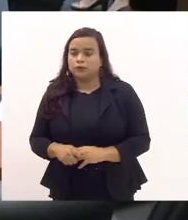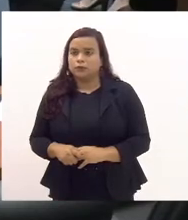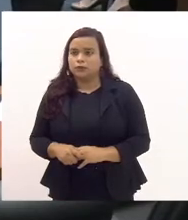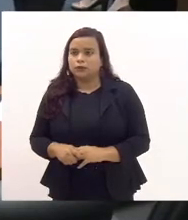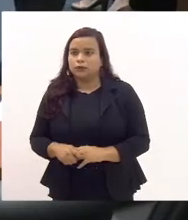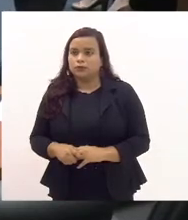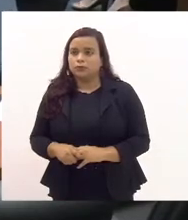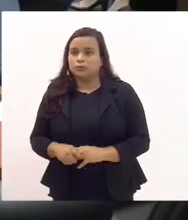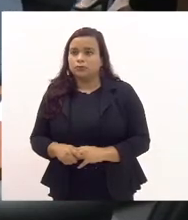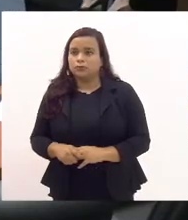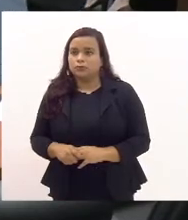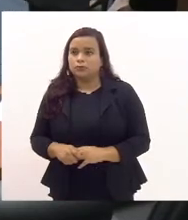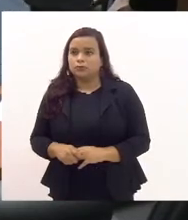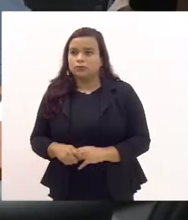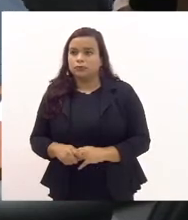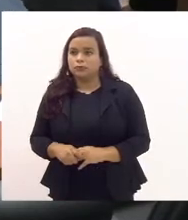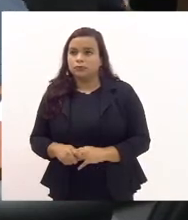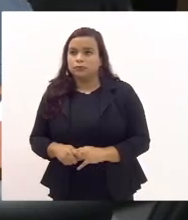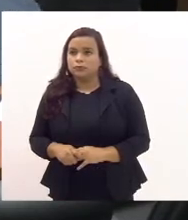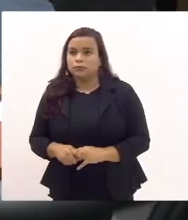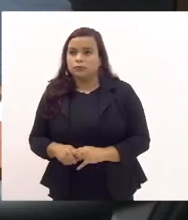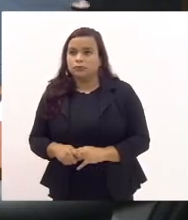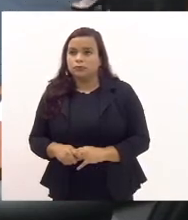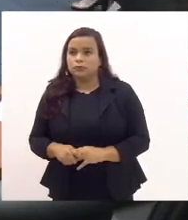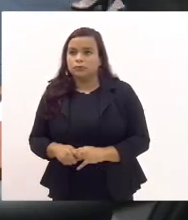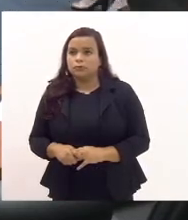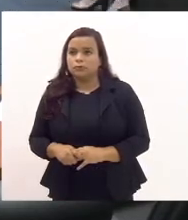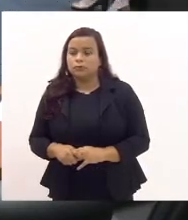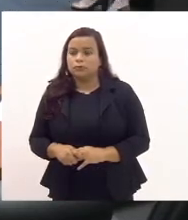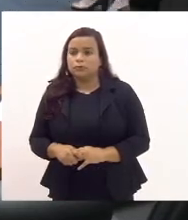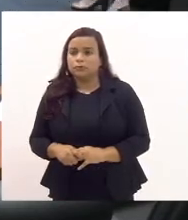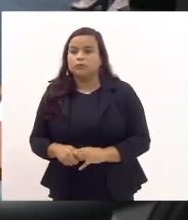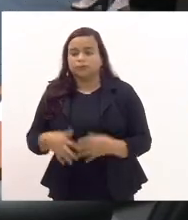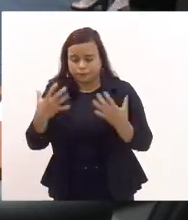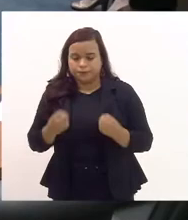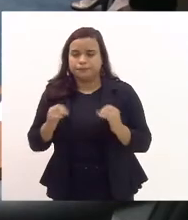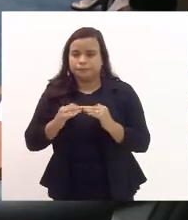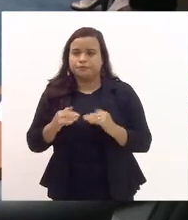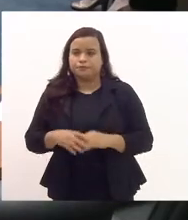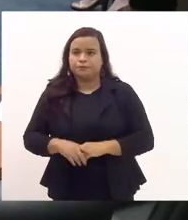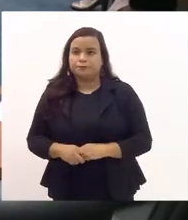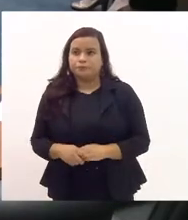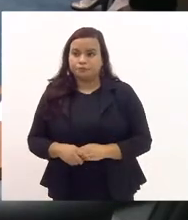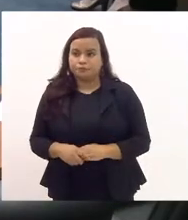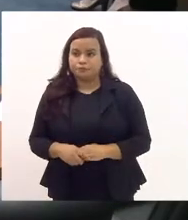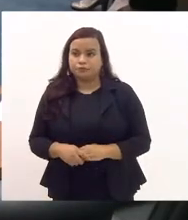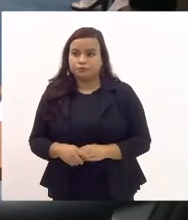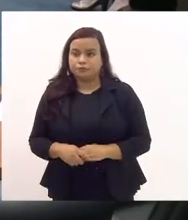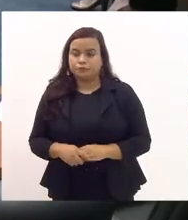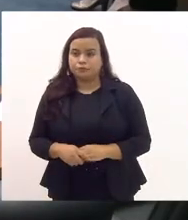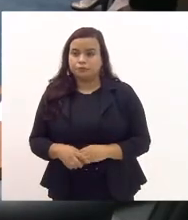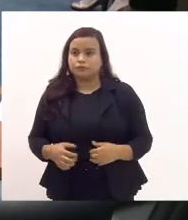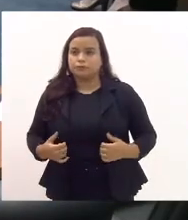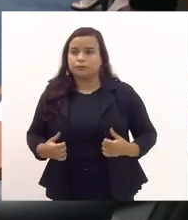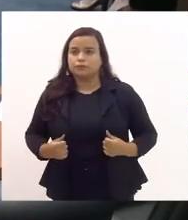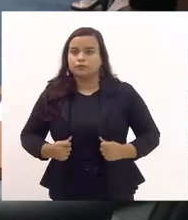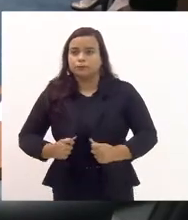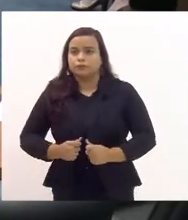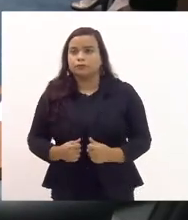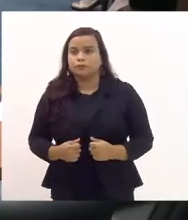E aí G1 em Alvorada I Eu só não lembro